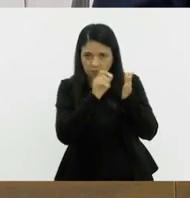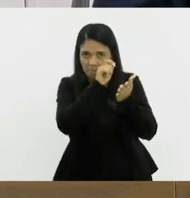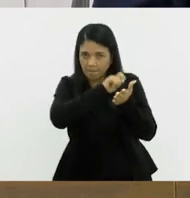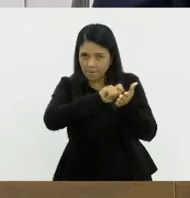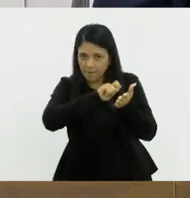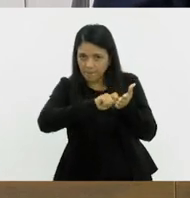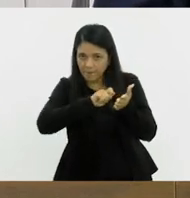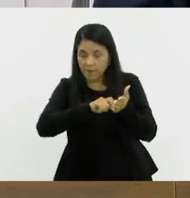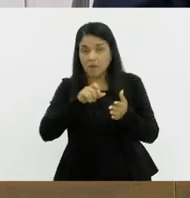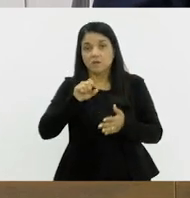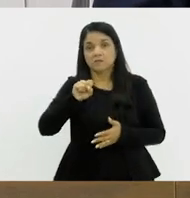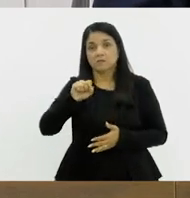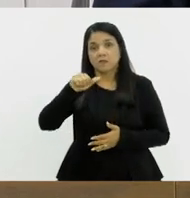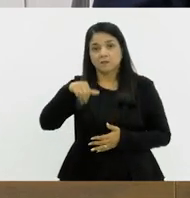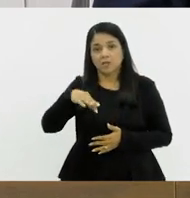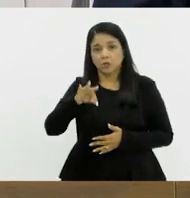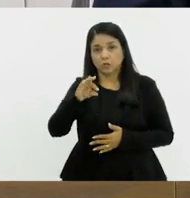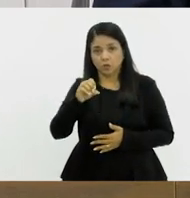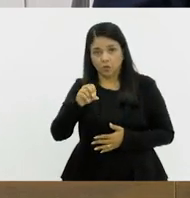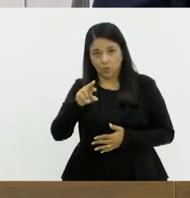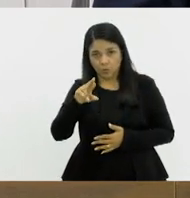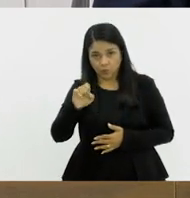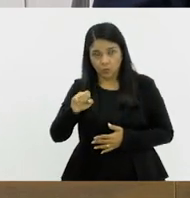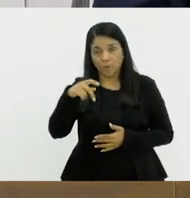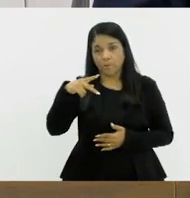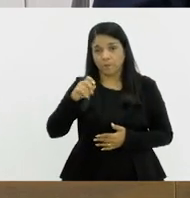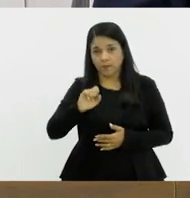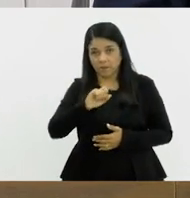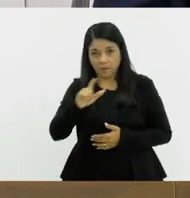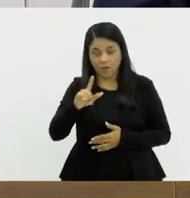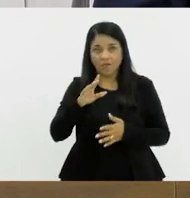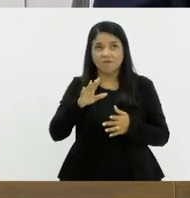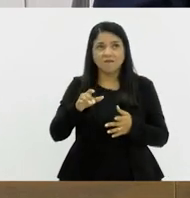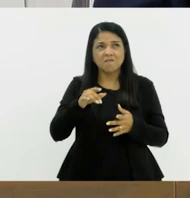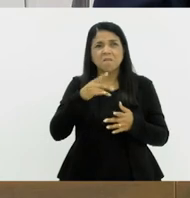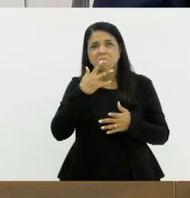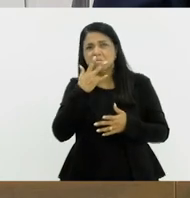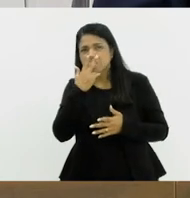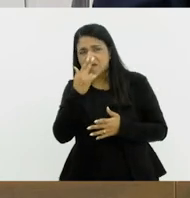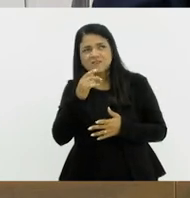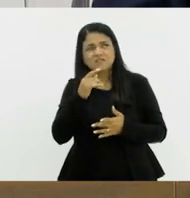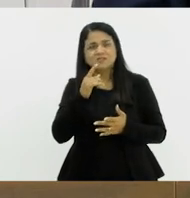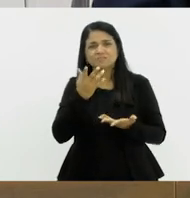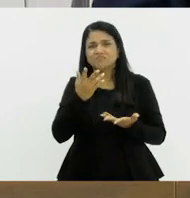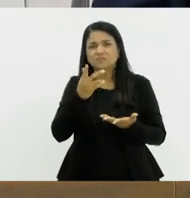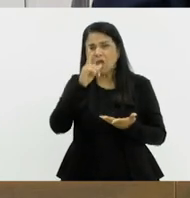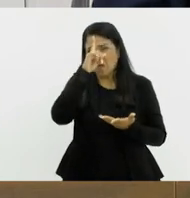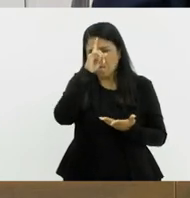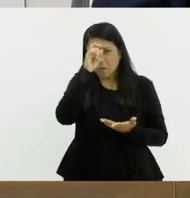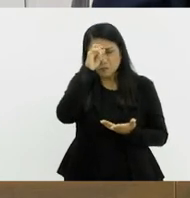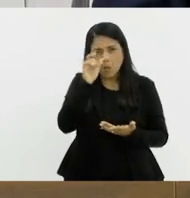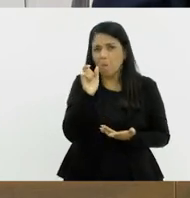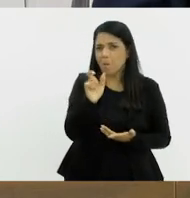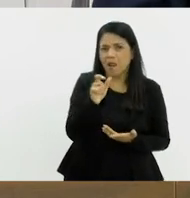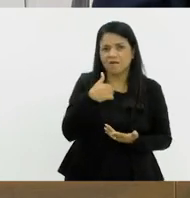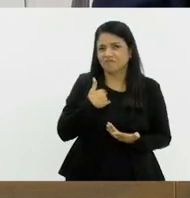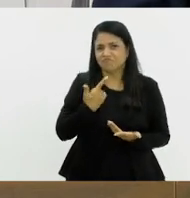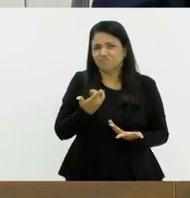O sanatório penal, você vê que não, assim, às vezes fala em hospital, mas às vezes parece que faz questão de não falar em hospital também. O sanatório penal,